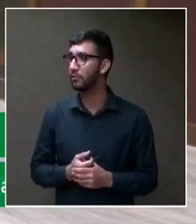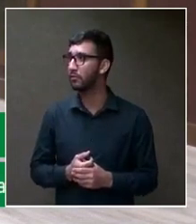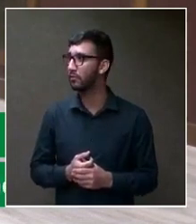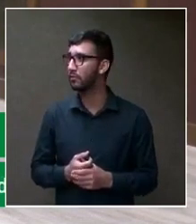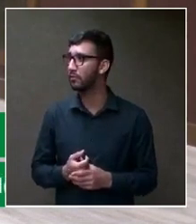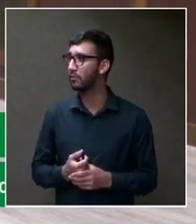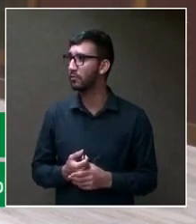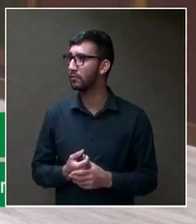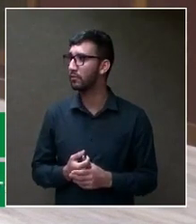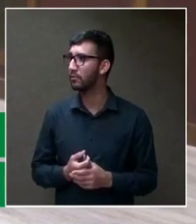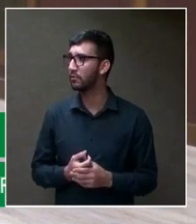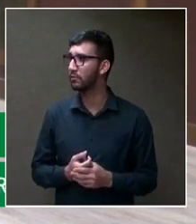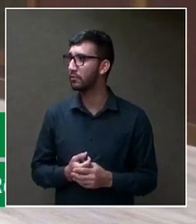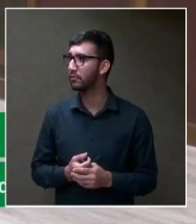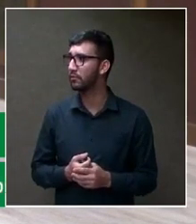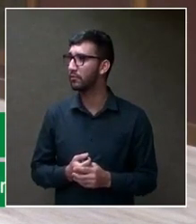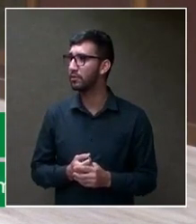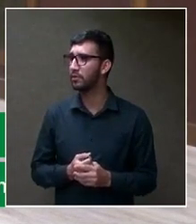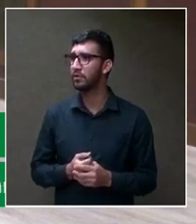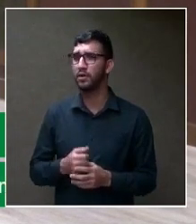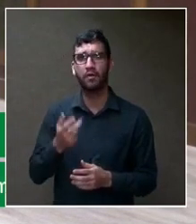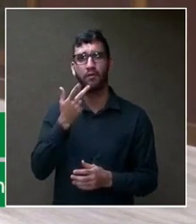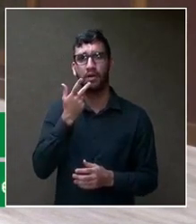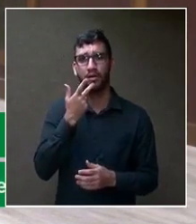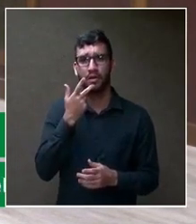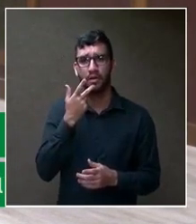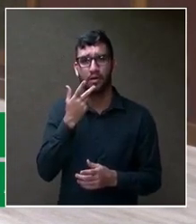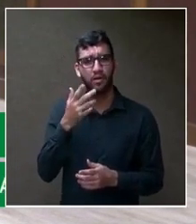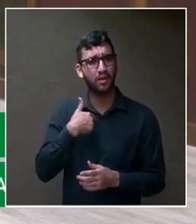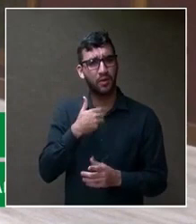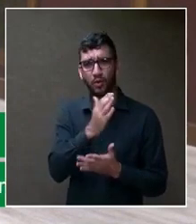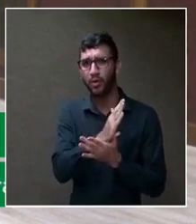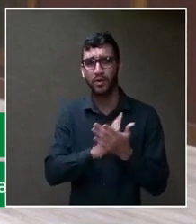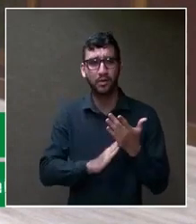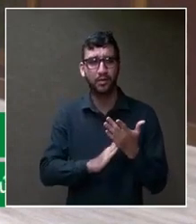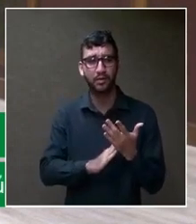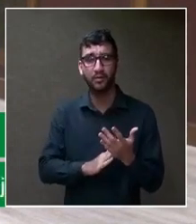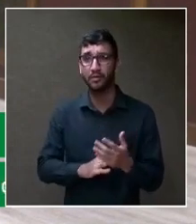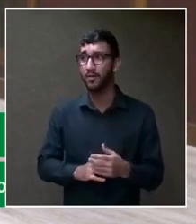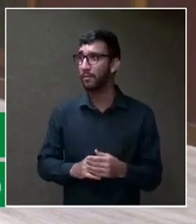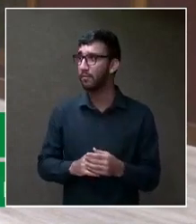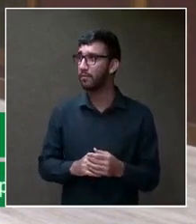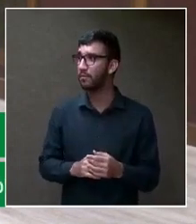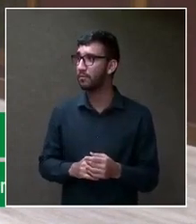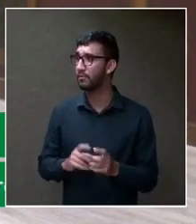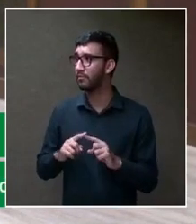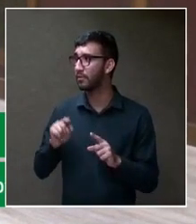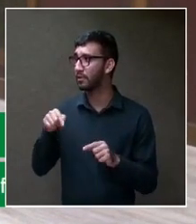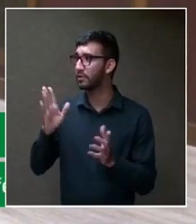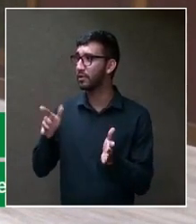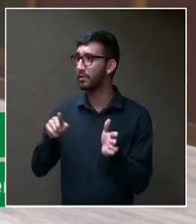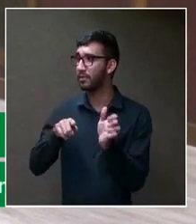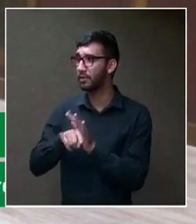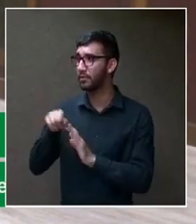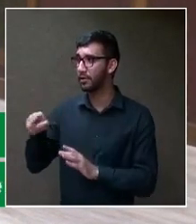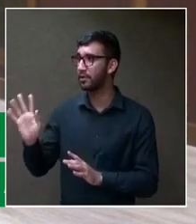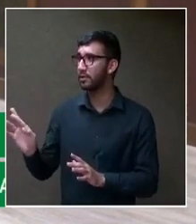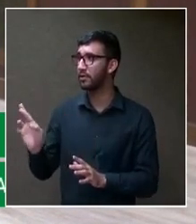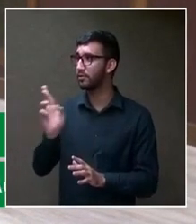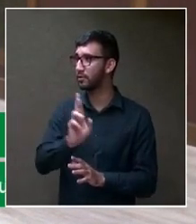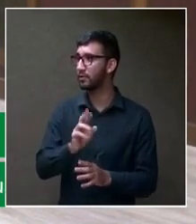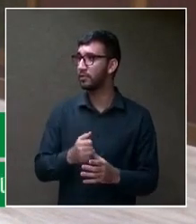Doutor, eu indefiro a pergunta. O Rafael nem testemunha, não é aqui no processo. Pois é, mas essa pergunta já foi feita no processo, excelência. Ela já